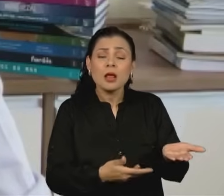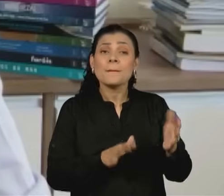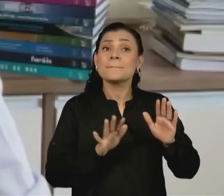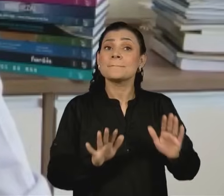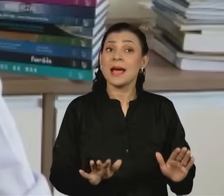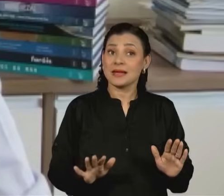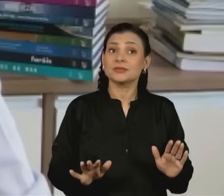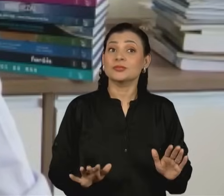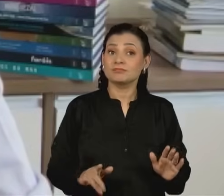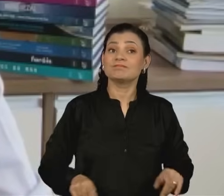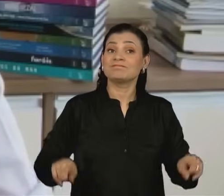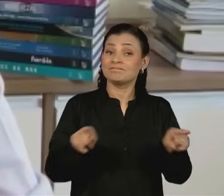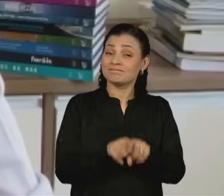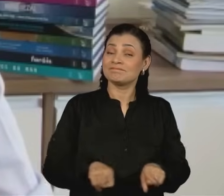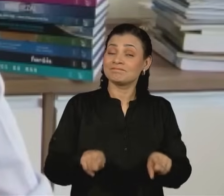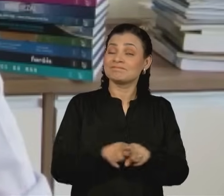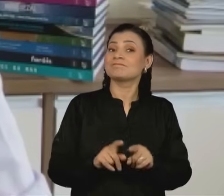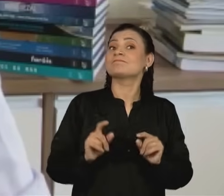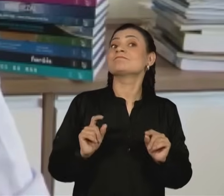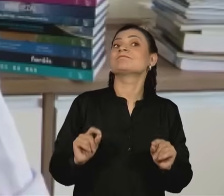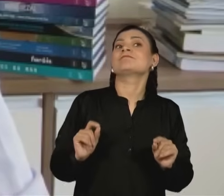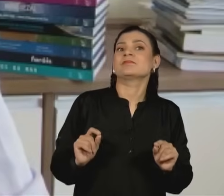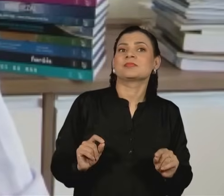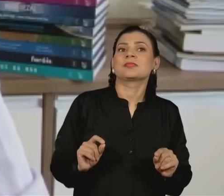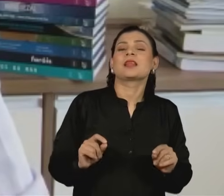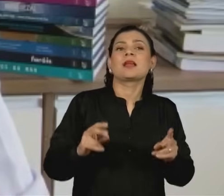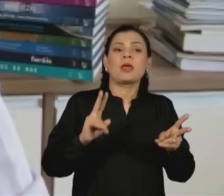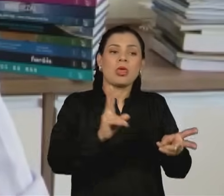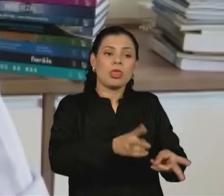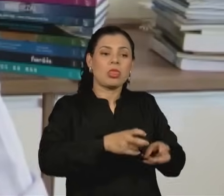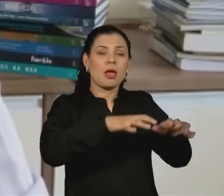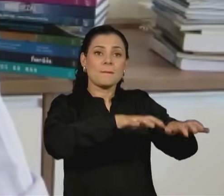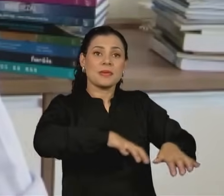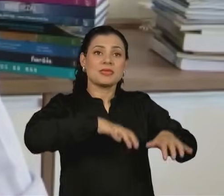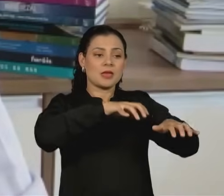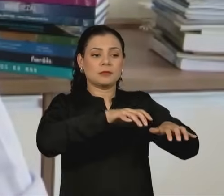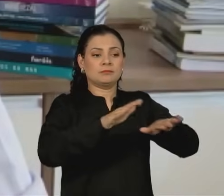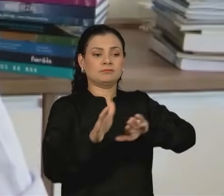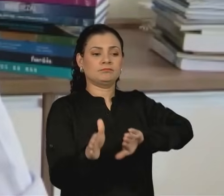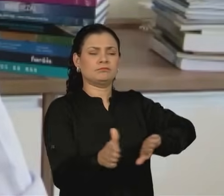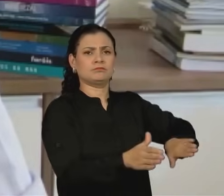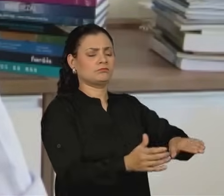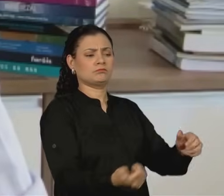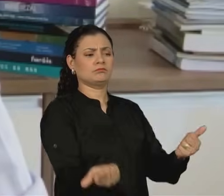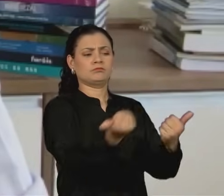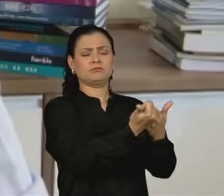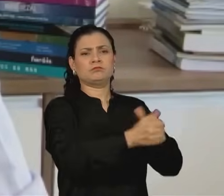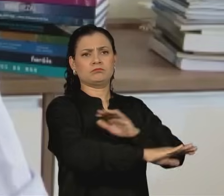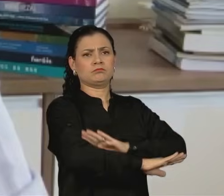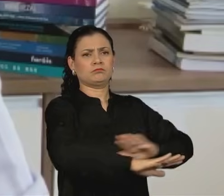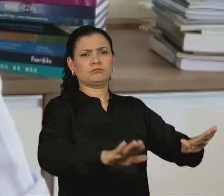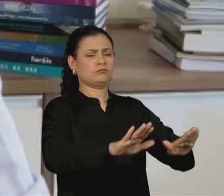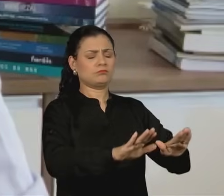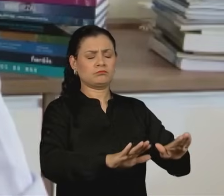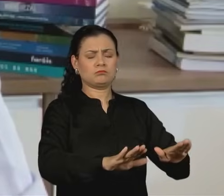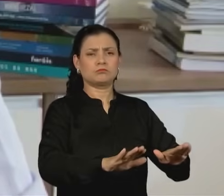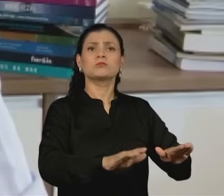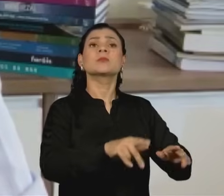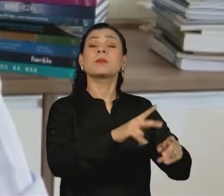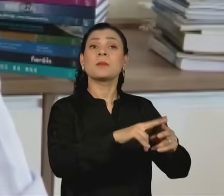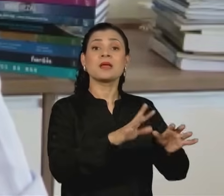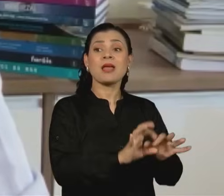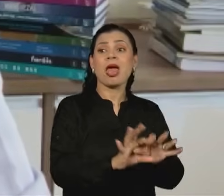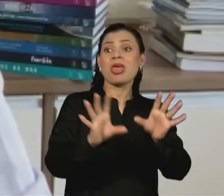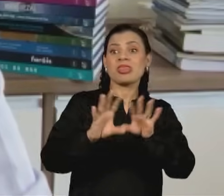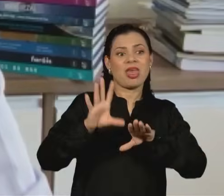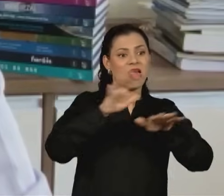isso inclui, né, o deixar a mineração de lado, sendo que a mineração vai ter aí um processo de licenciamento